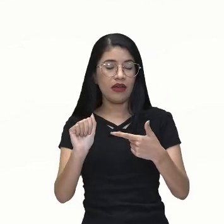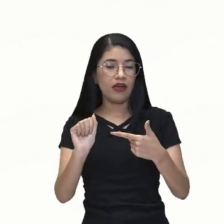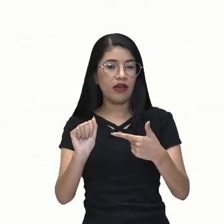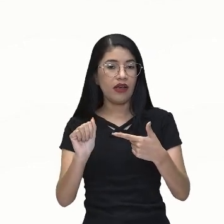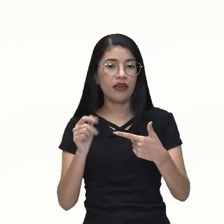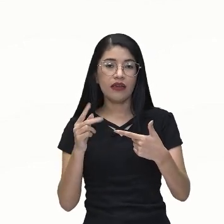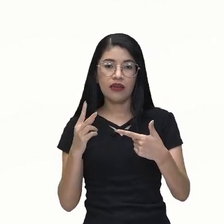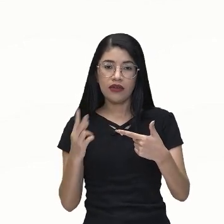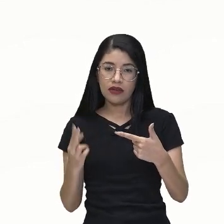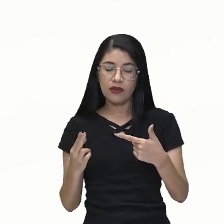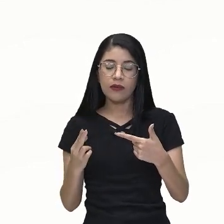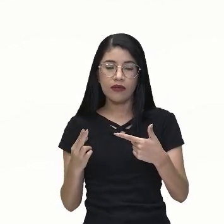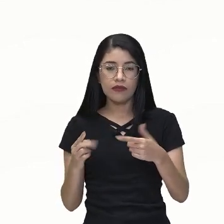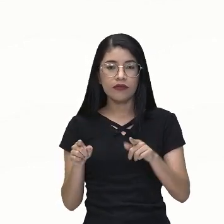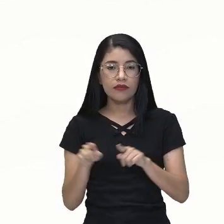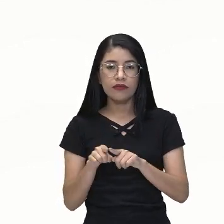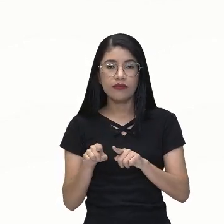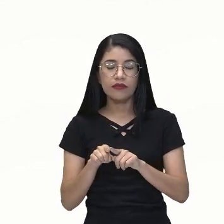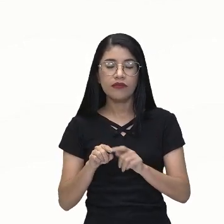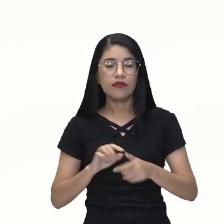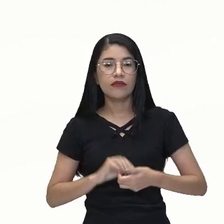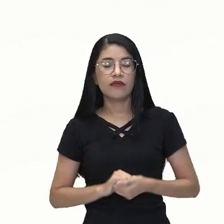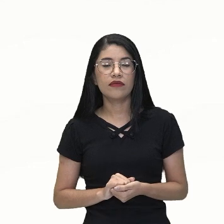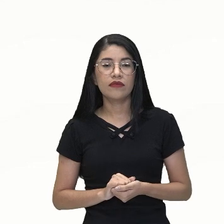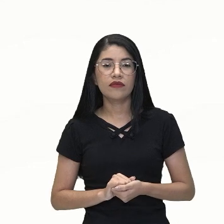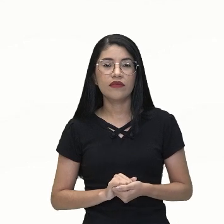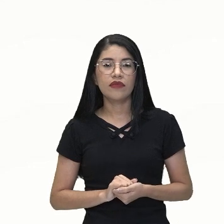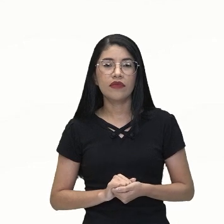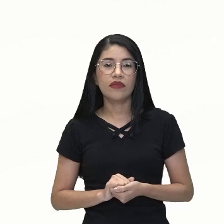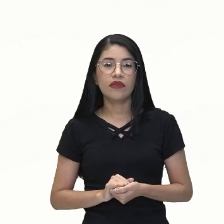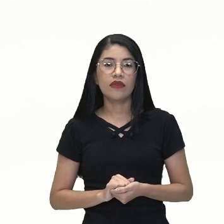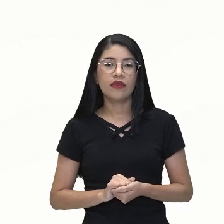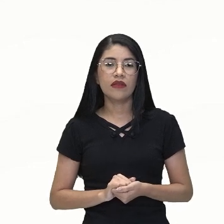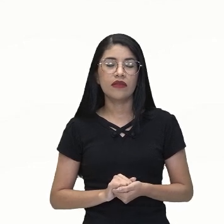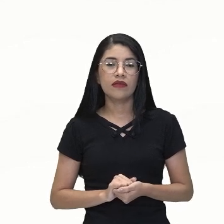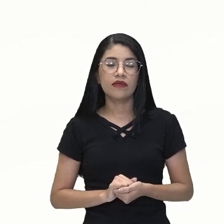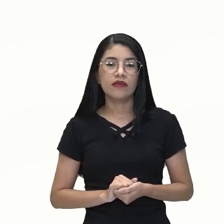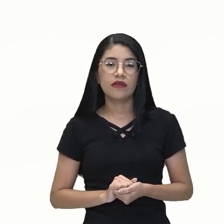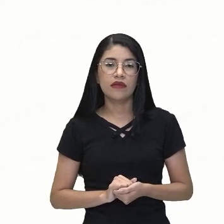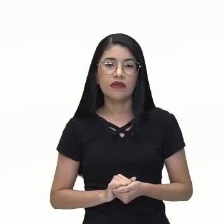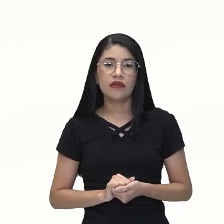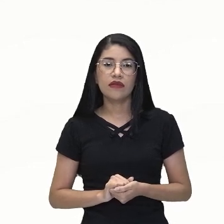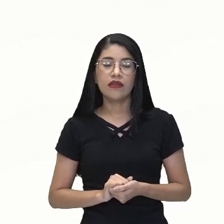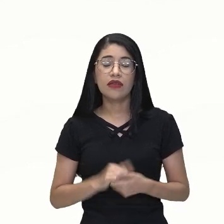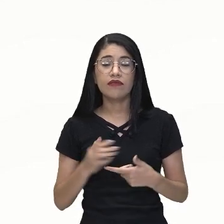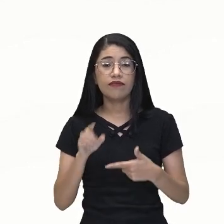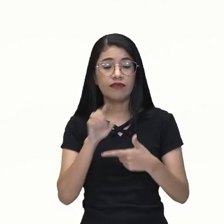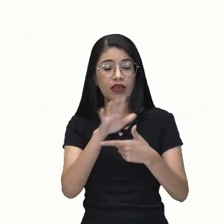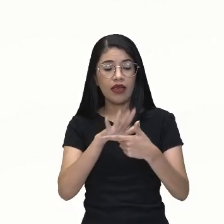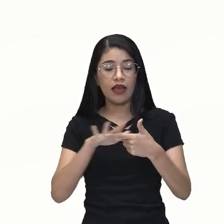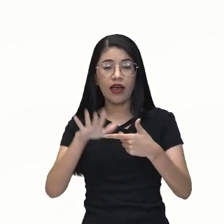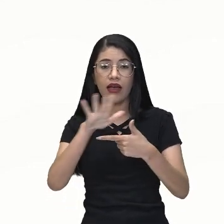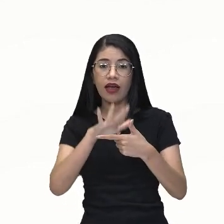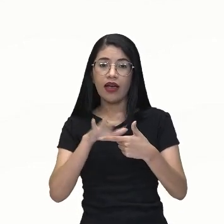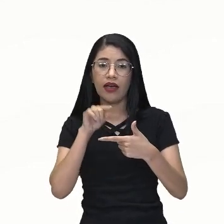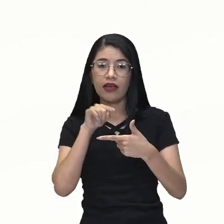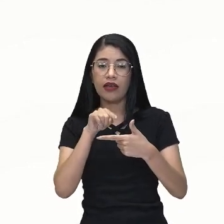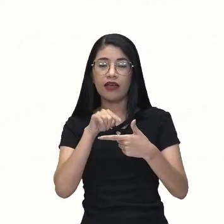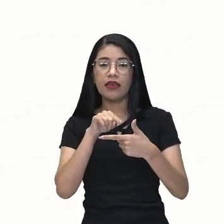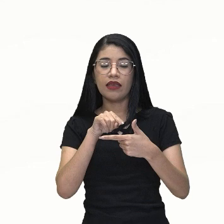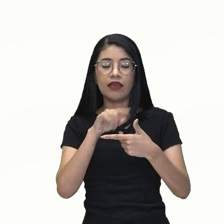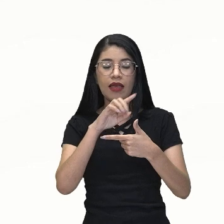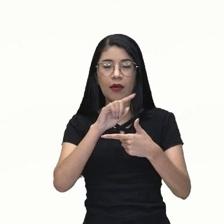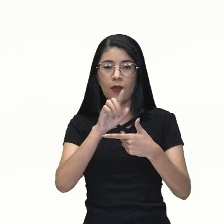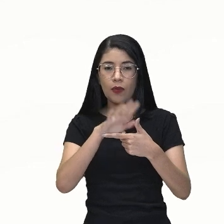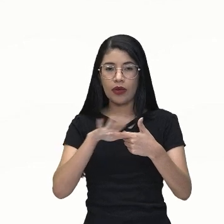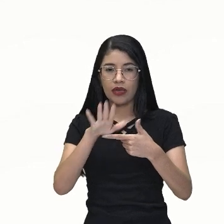do lado é A, a minha direita também será A, tá bom? Então, A área é essa parte interna que eu estou